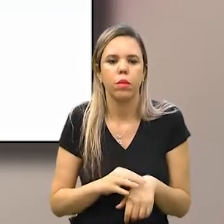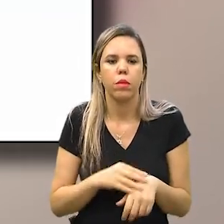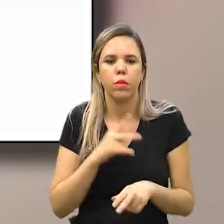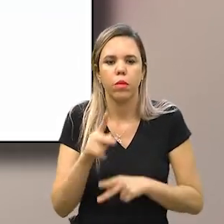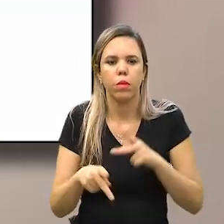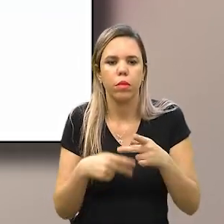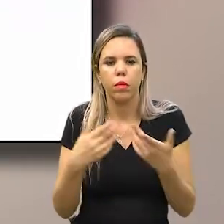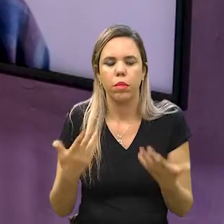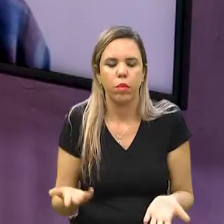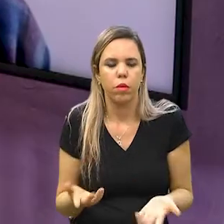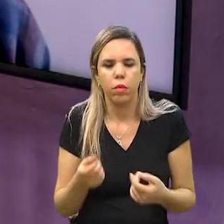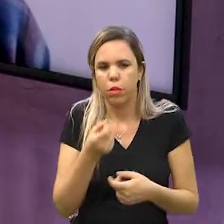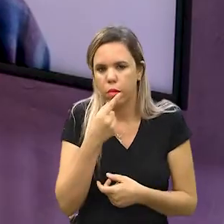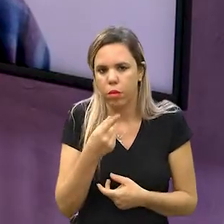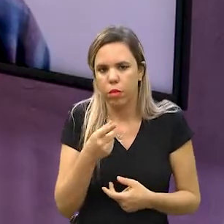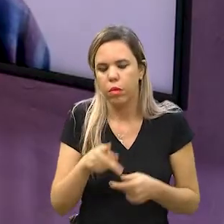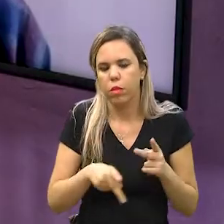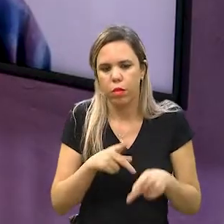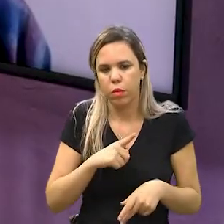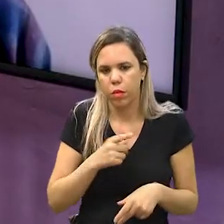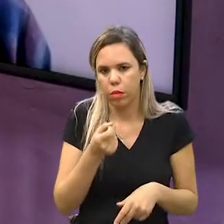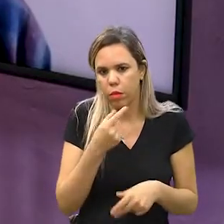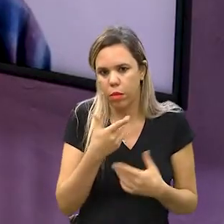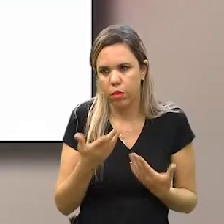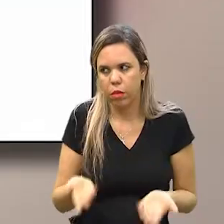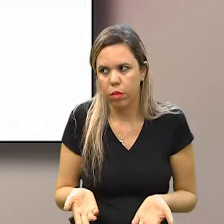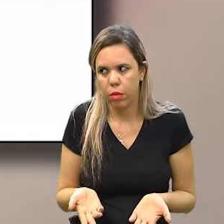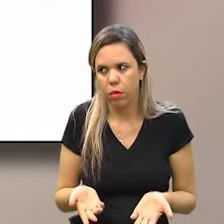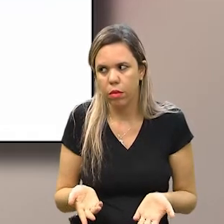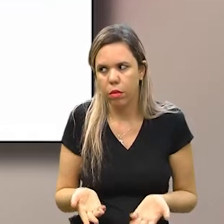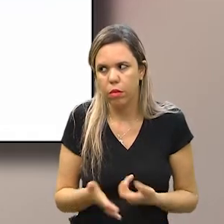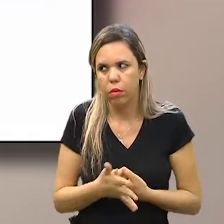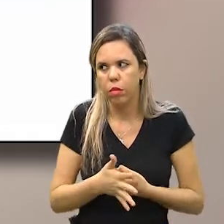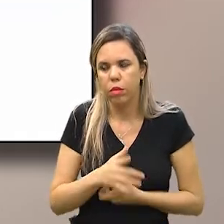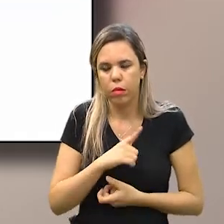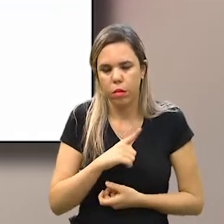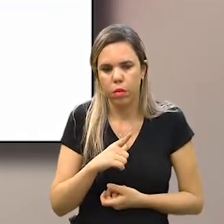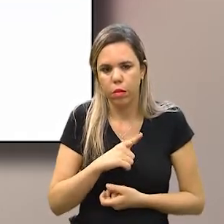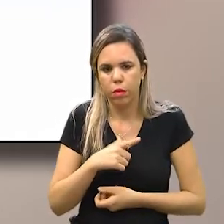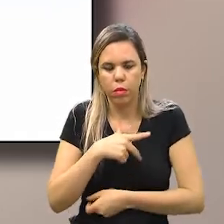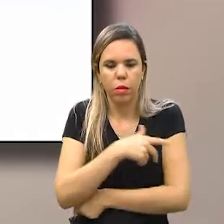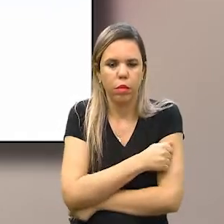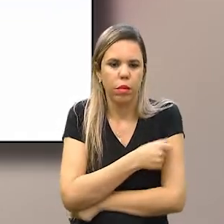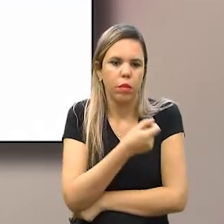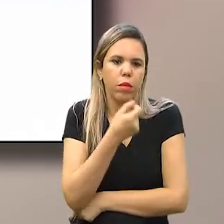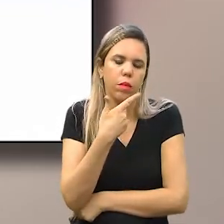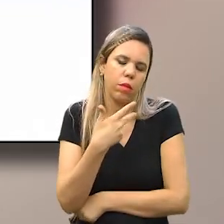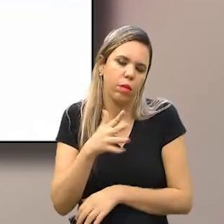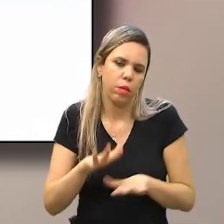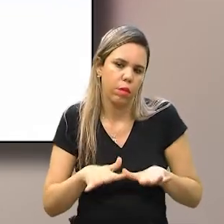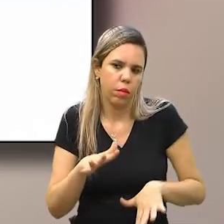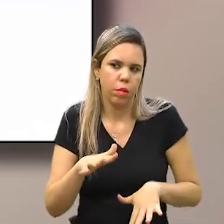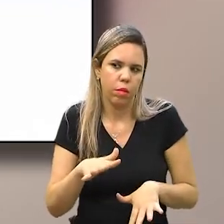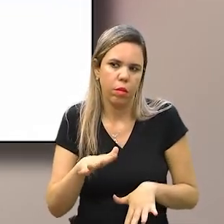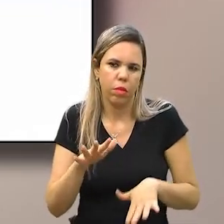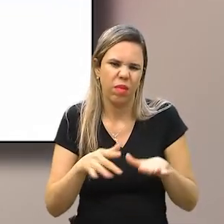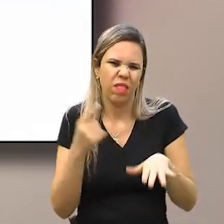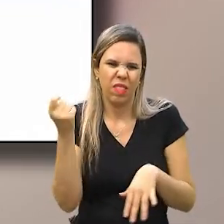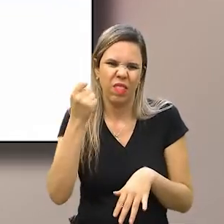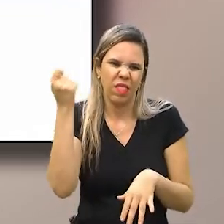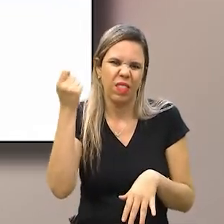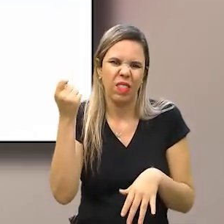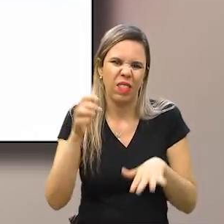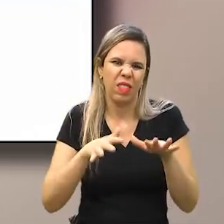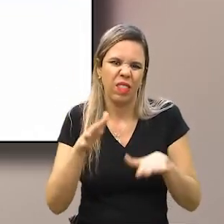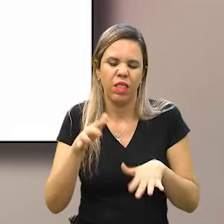do paciente também. Esse é um medicamento que a pessoa tem que tomar? Isso, por via. Existe ele injetável, mas injetável é para os casos